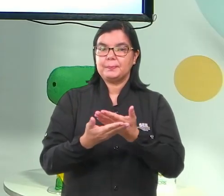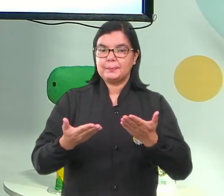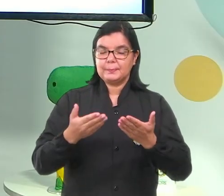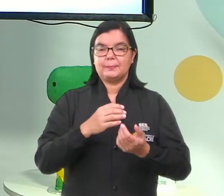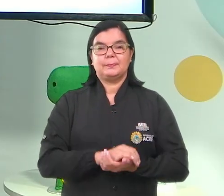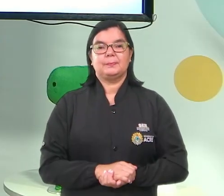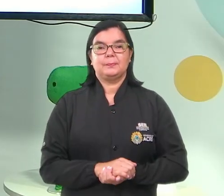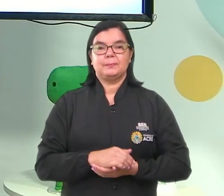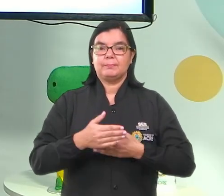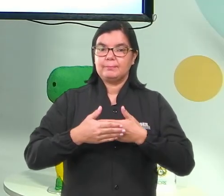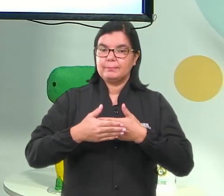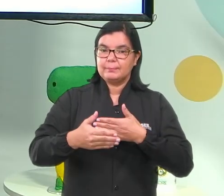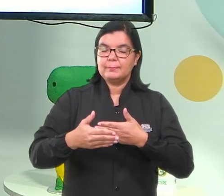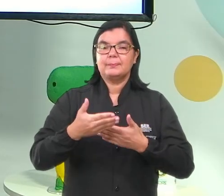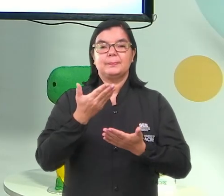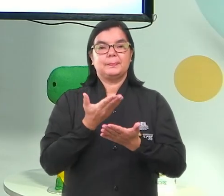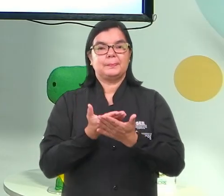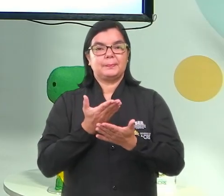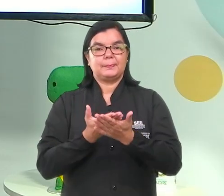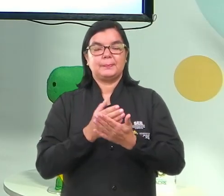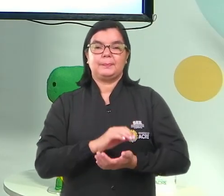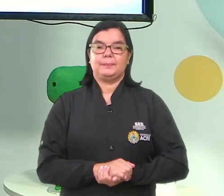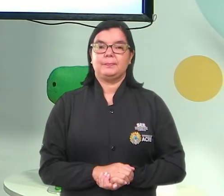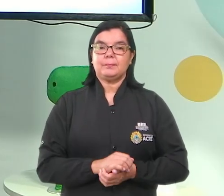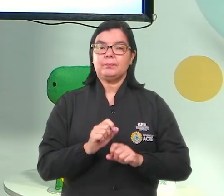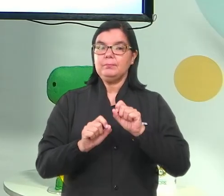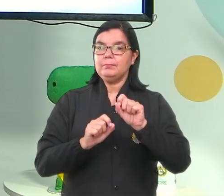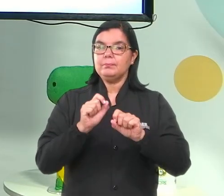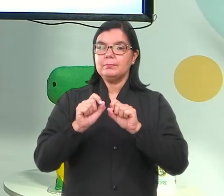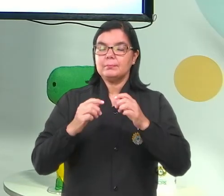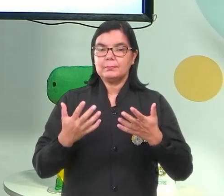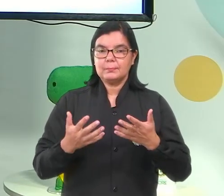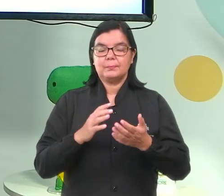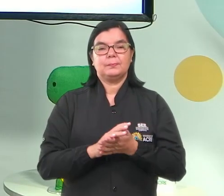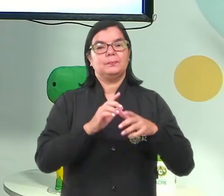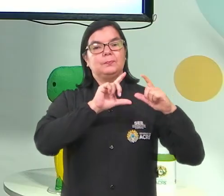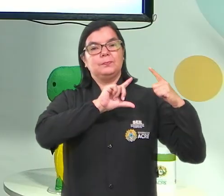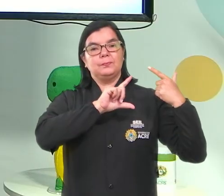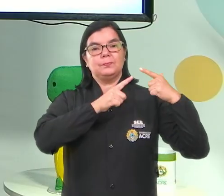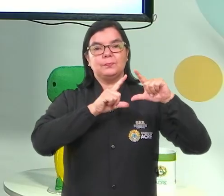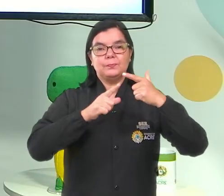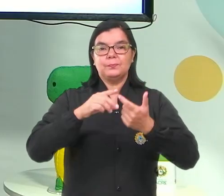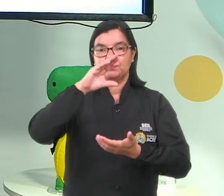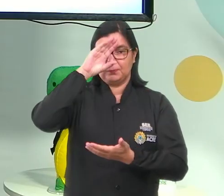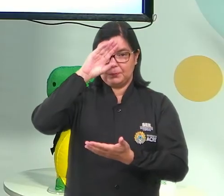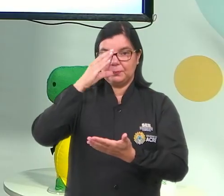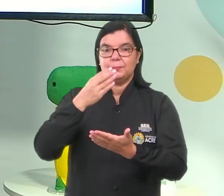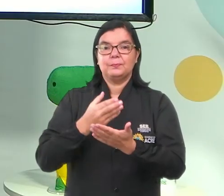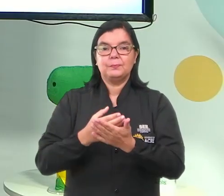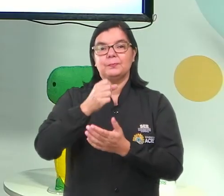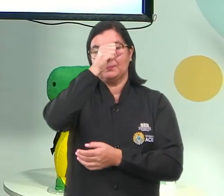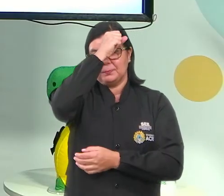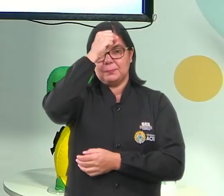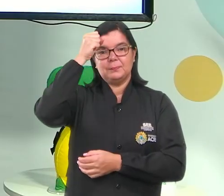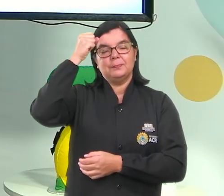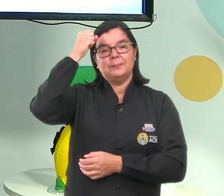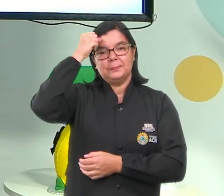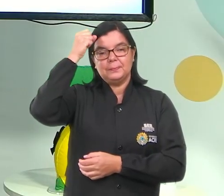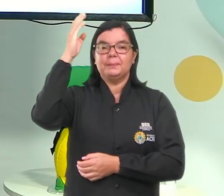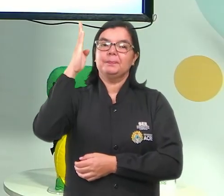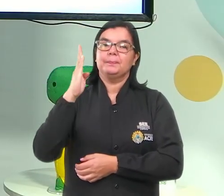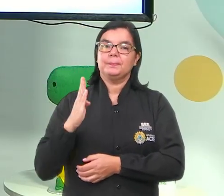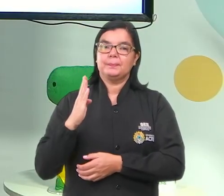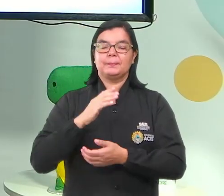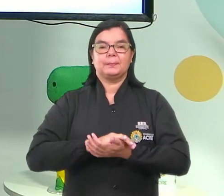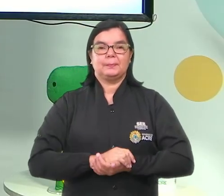vocês ao longo dessa videoaula, trata a respeito dos clássicos da sociologia